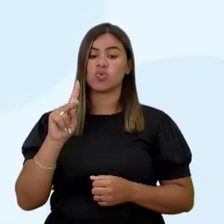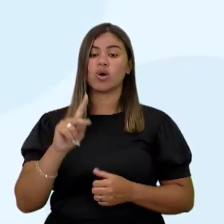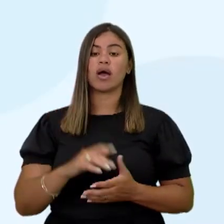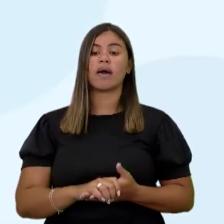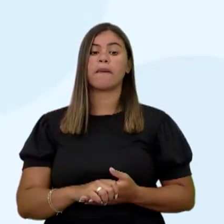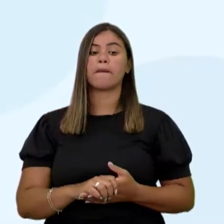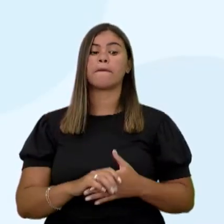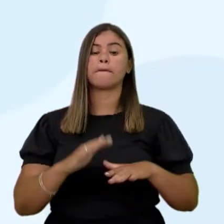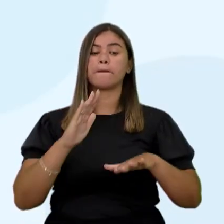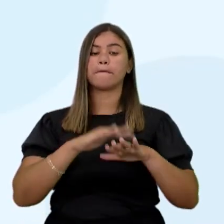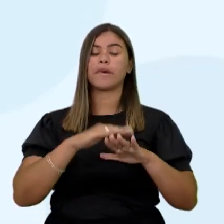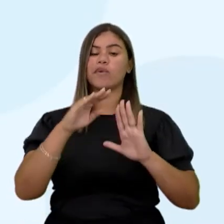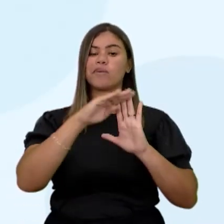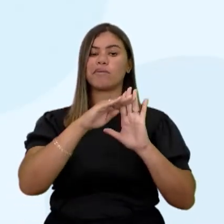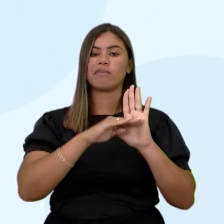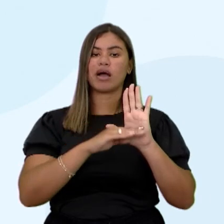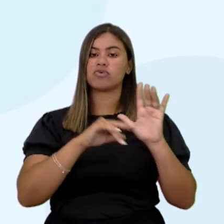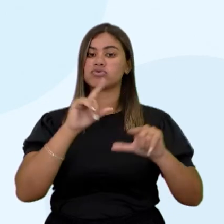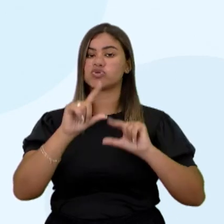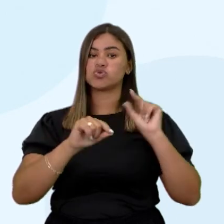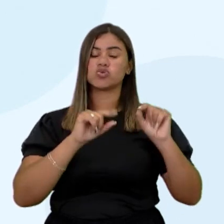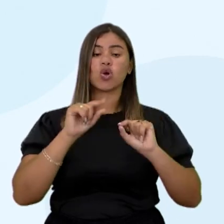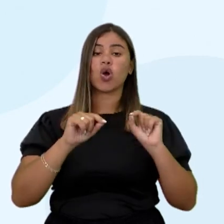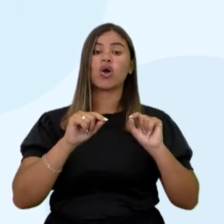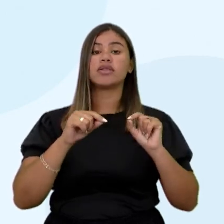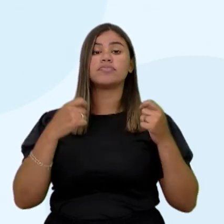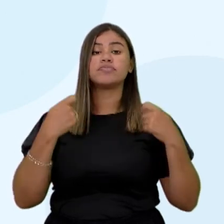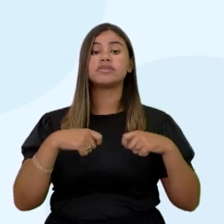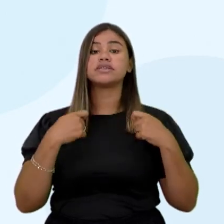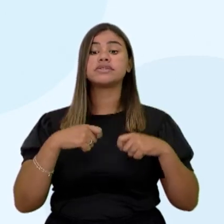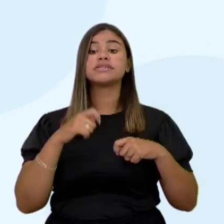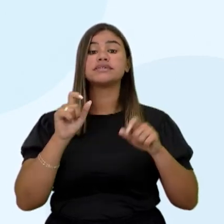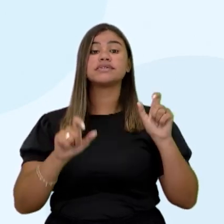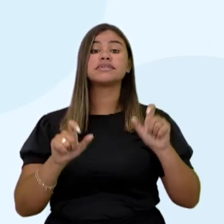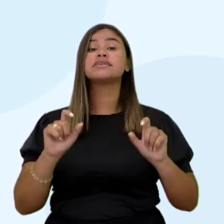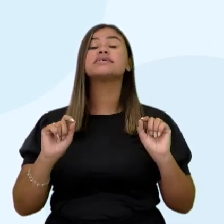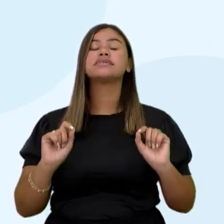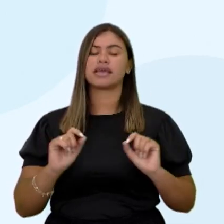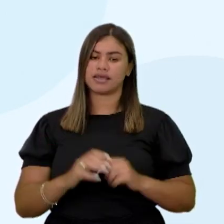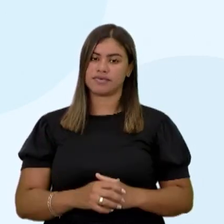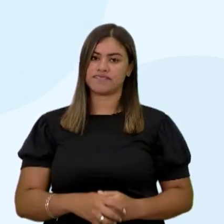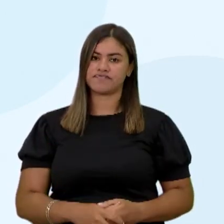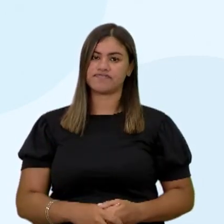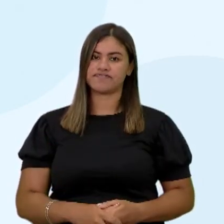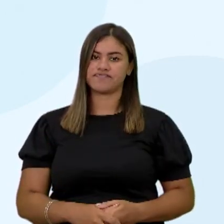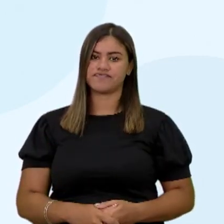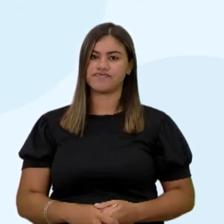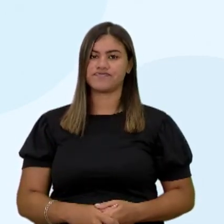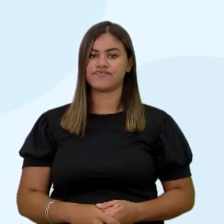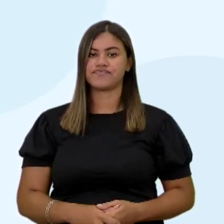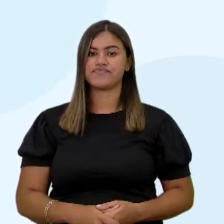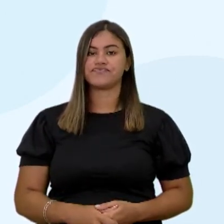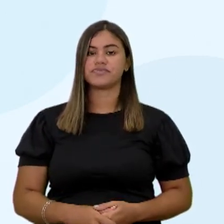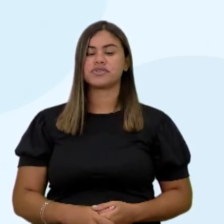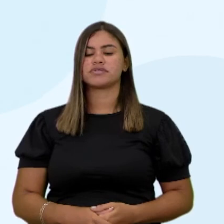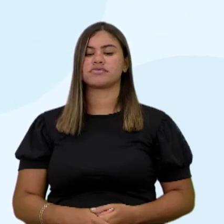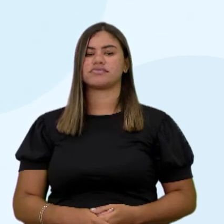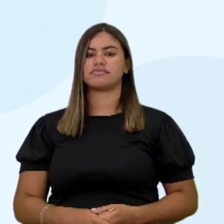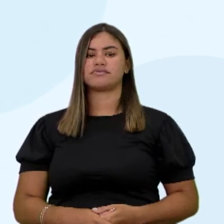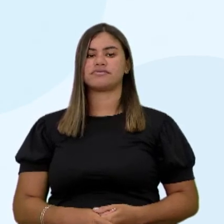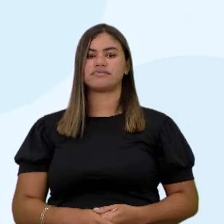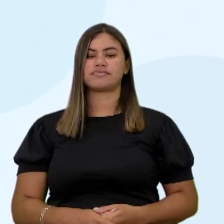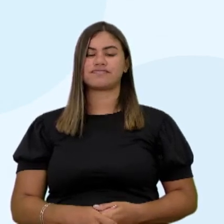deve participar também da escolha das pautas e por quê? Além desses grupos que a professora Tayana apontou propriedade, quem deve